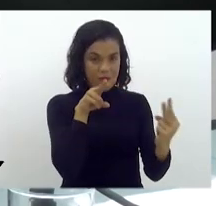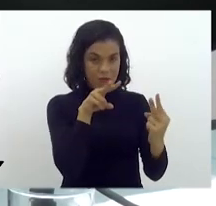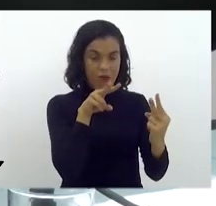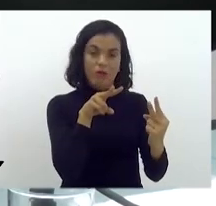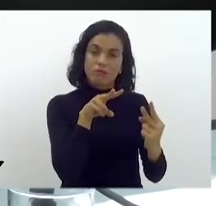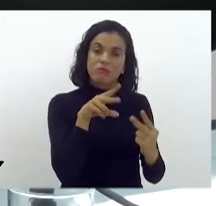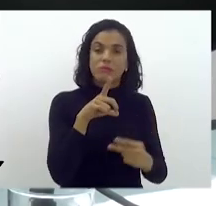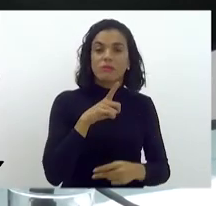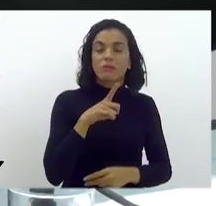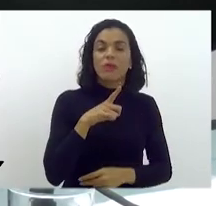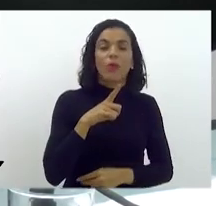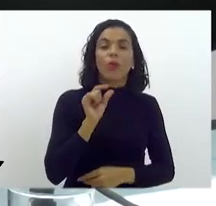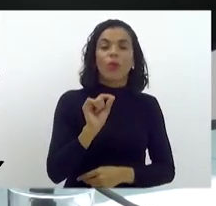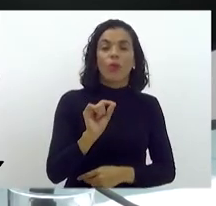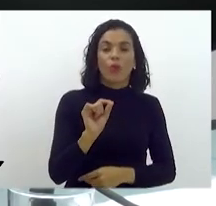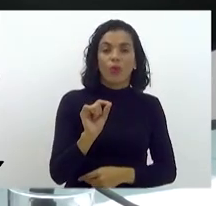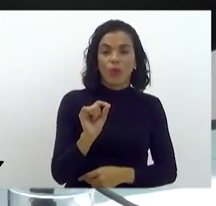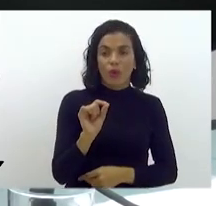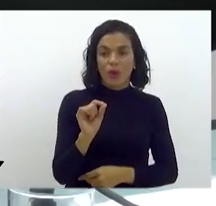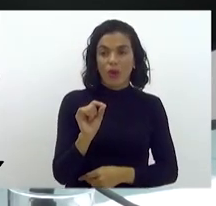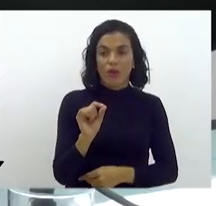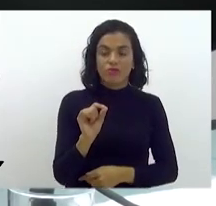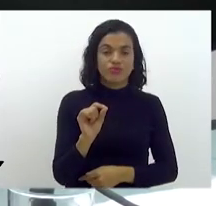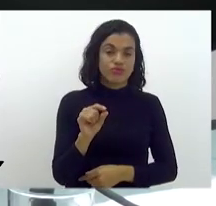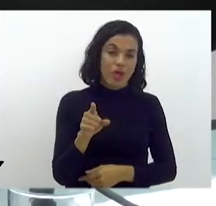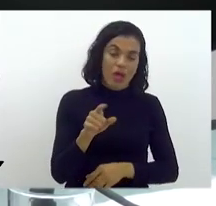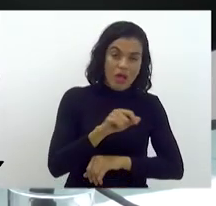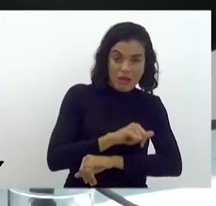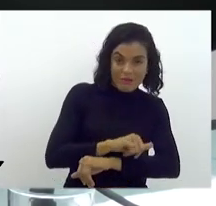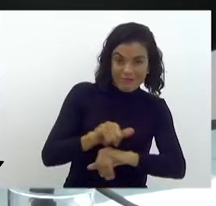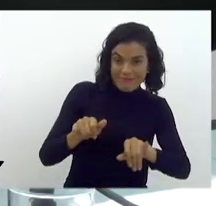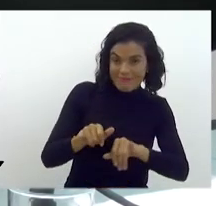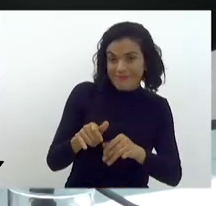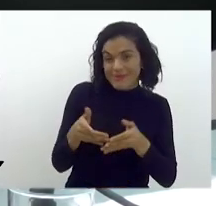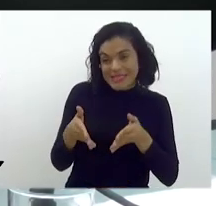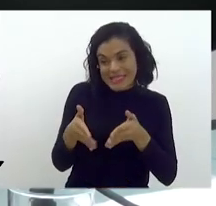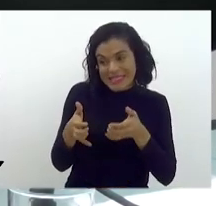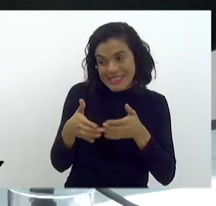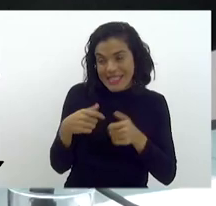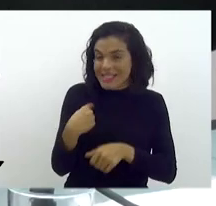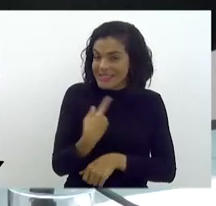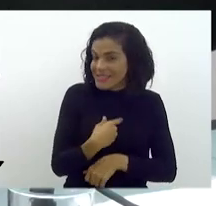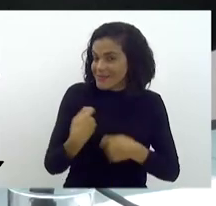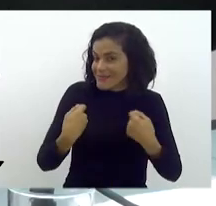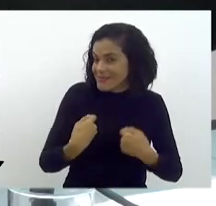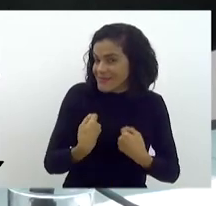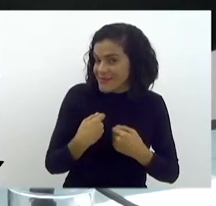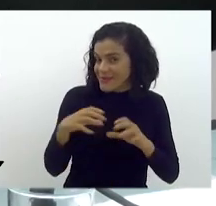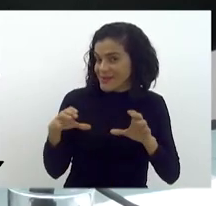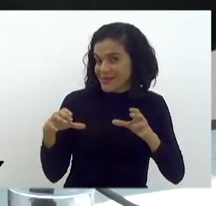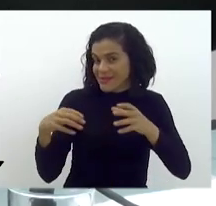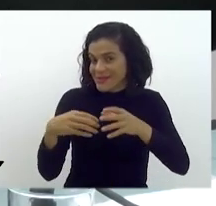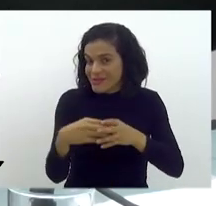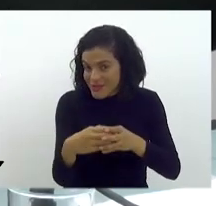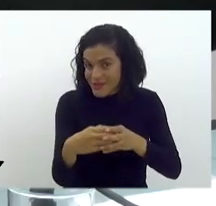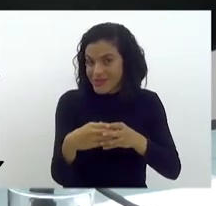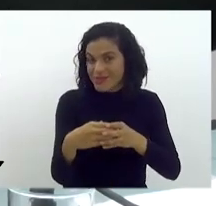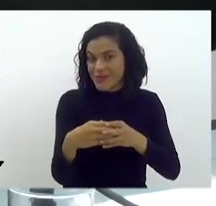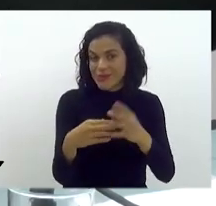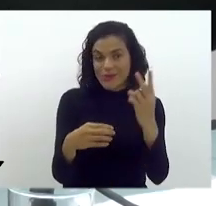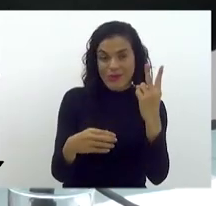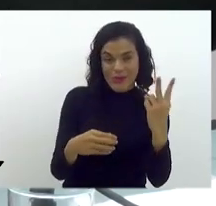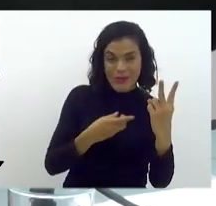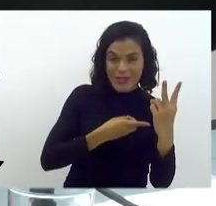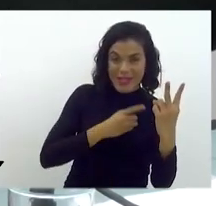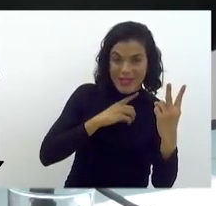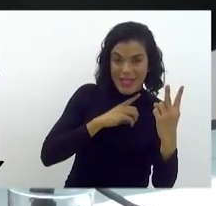Então já tô deixando aqui né a solicitação que a gente possa em conjunto os dois